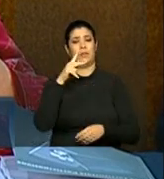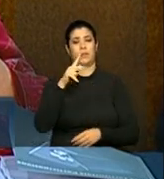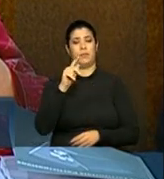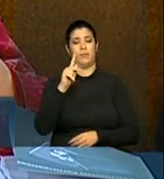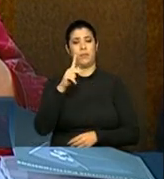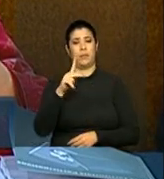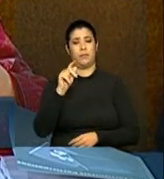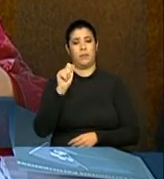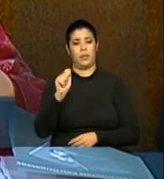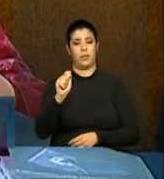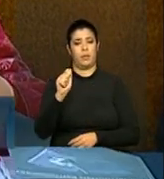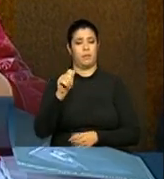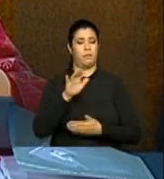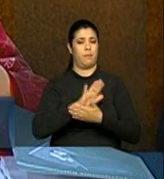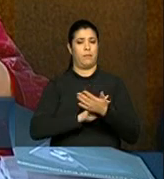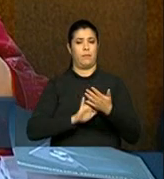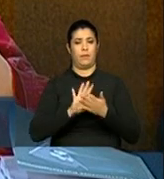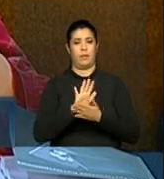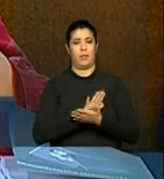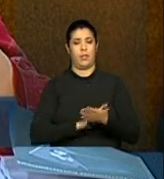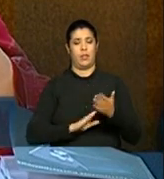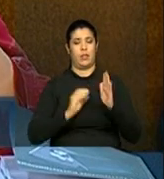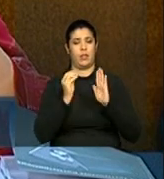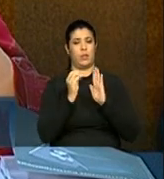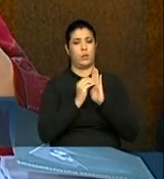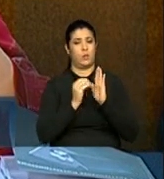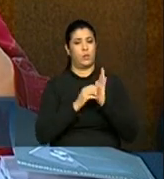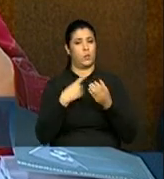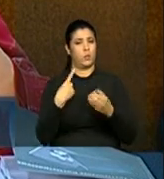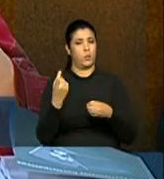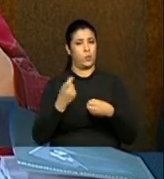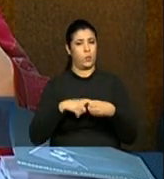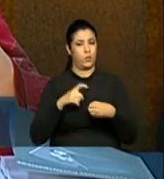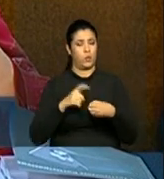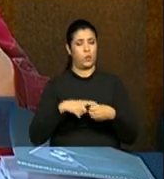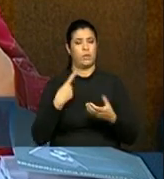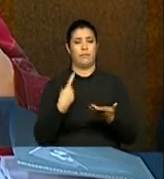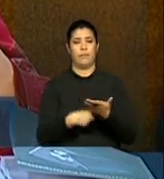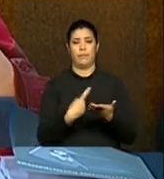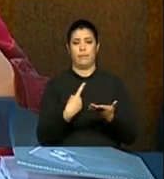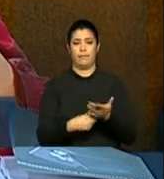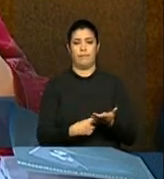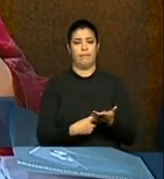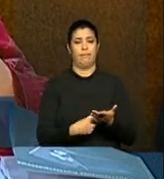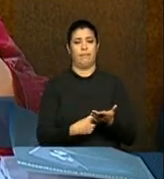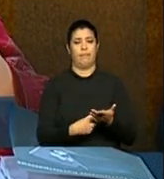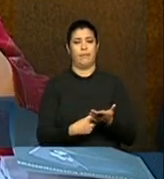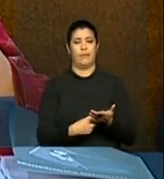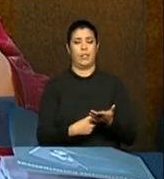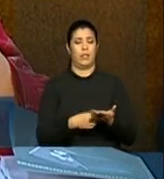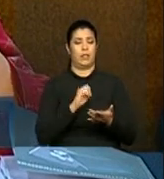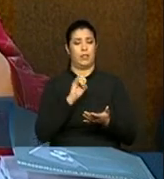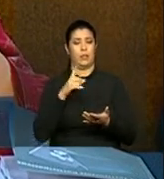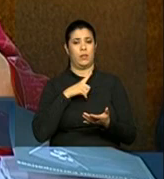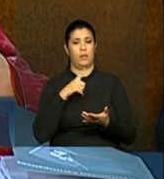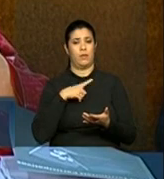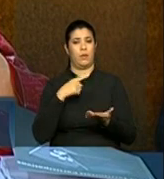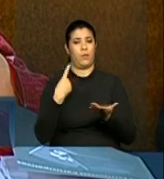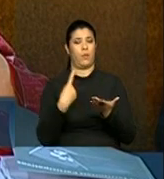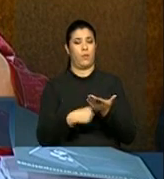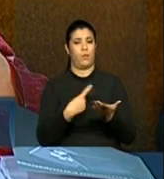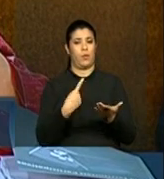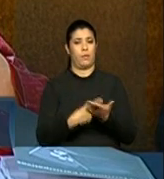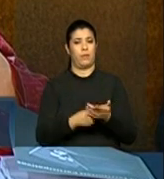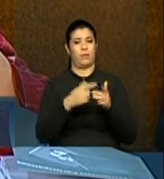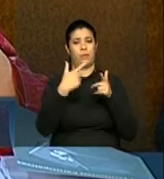eh, nenhuma agenda. e quanto mais as agendas transversais não